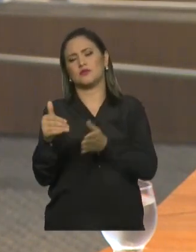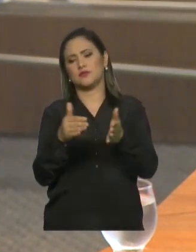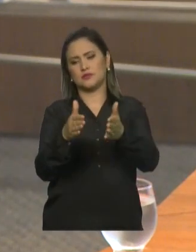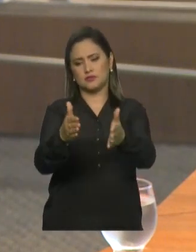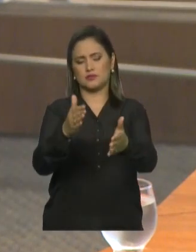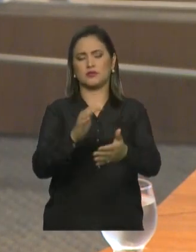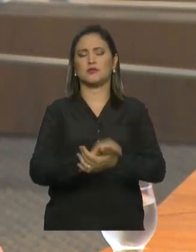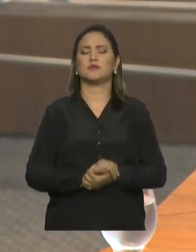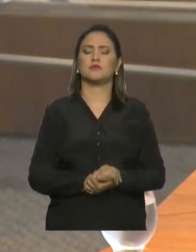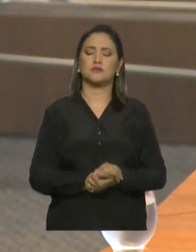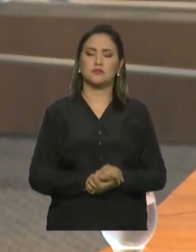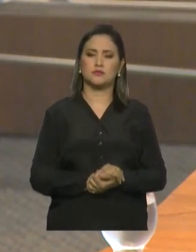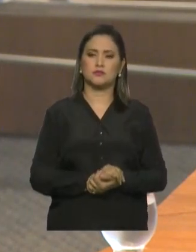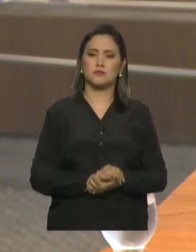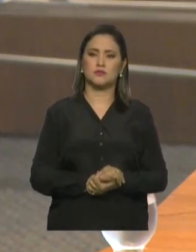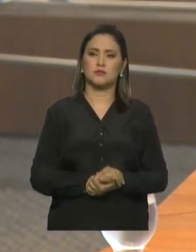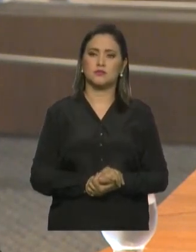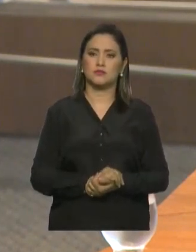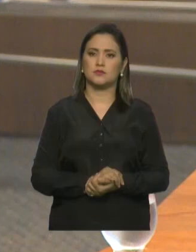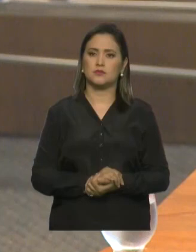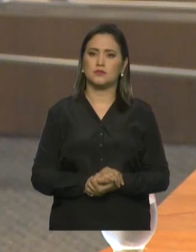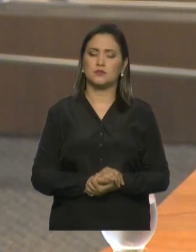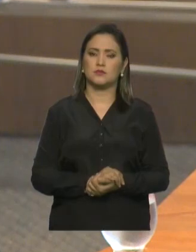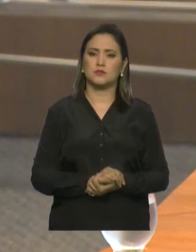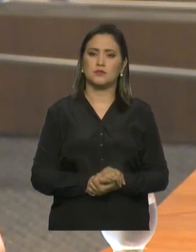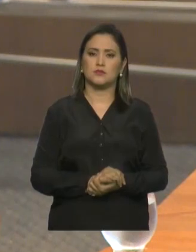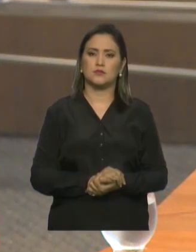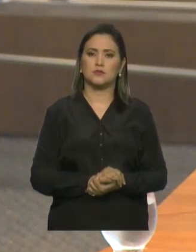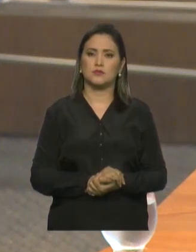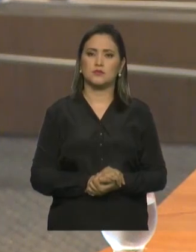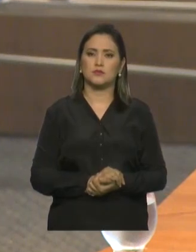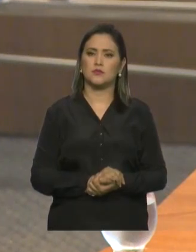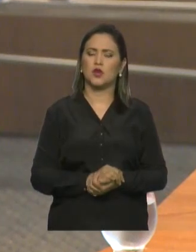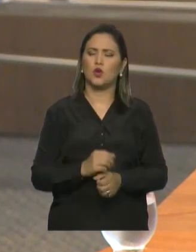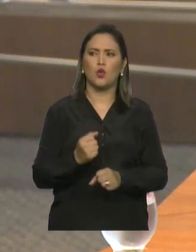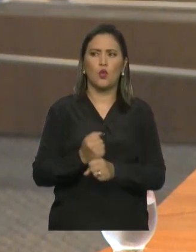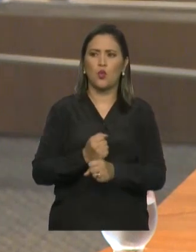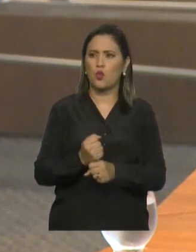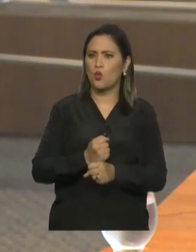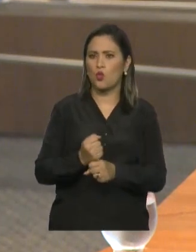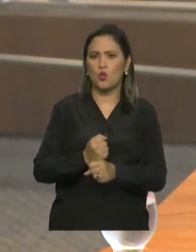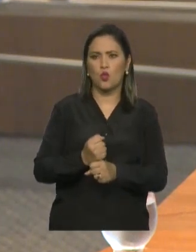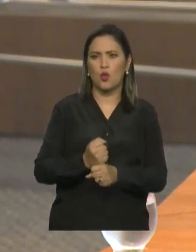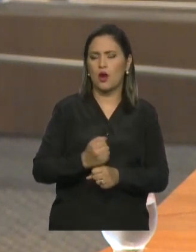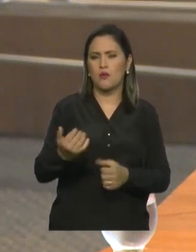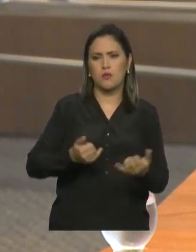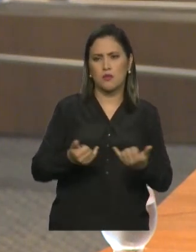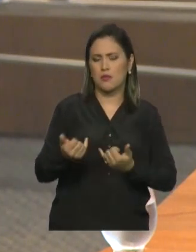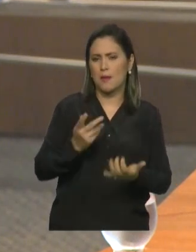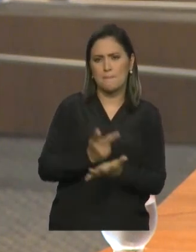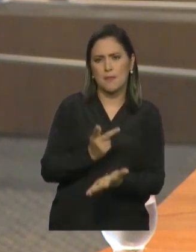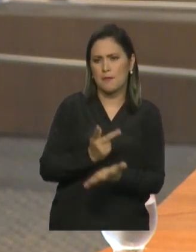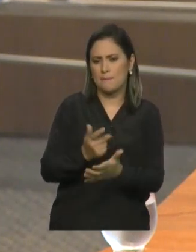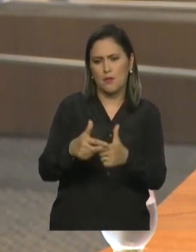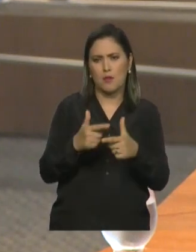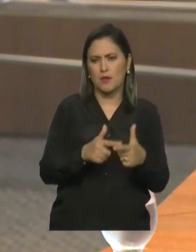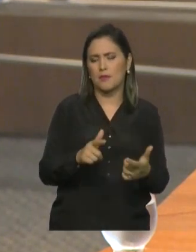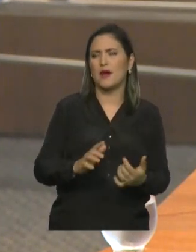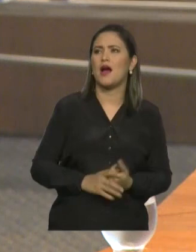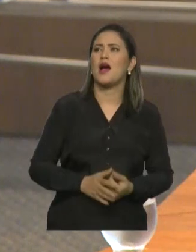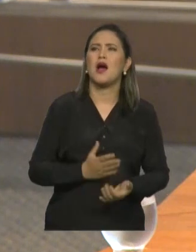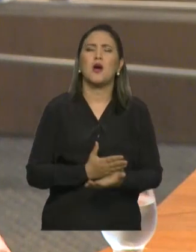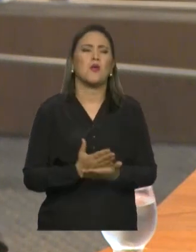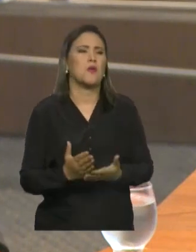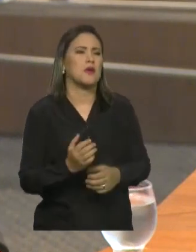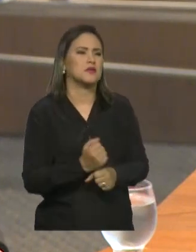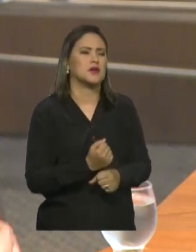Sá, vinha a mesma desculpa. Não iremos iniciar no começo do ano por causa